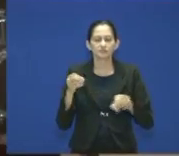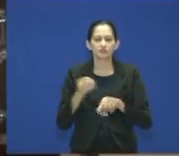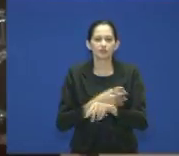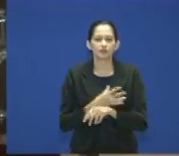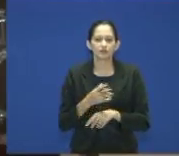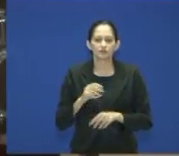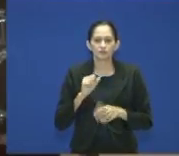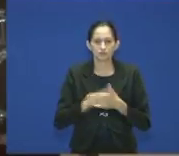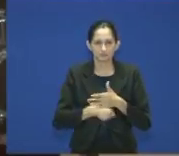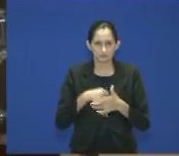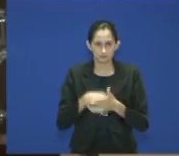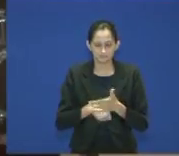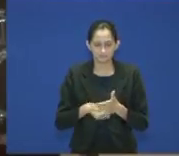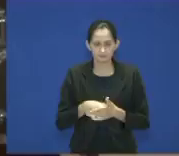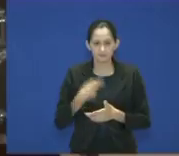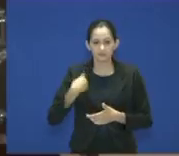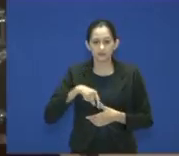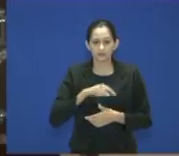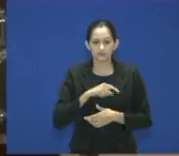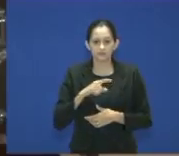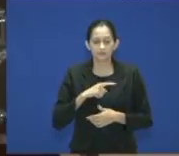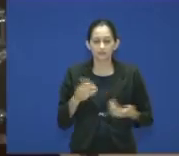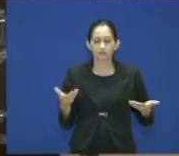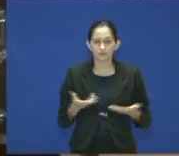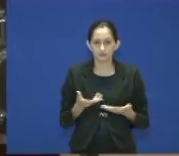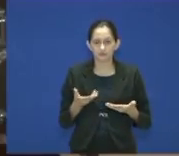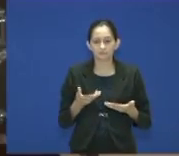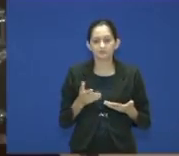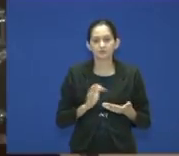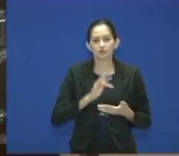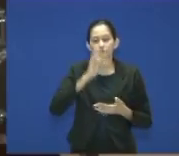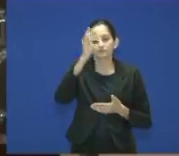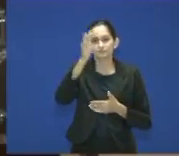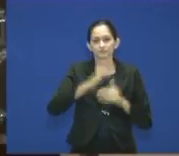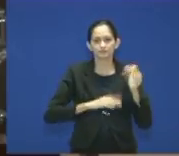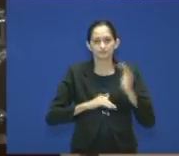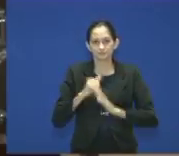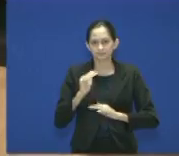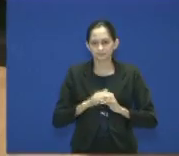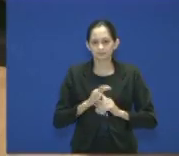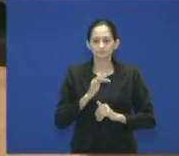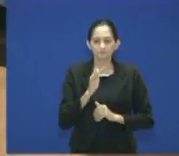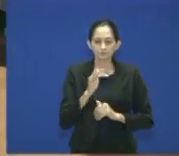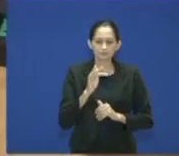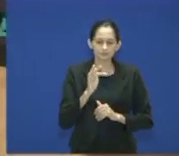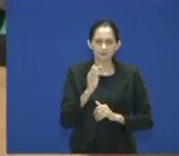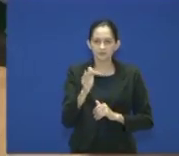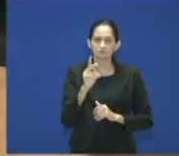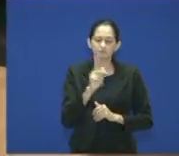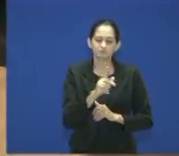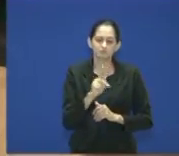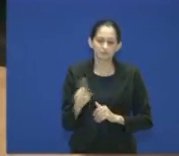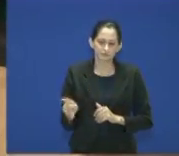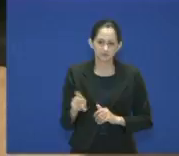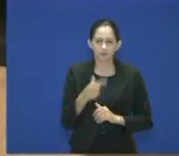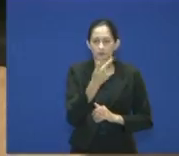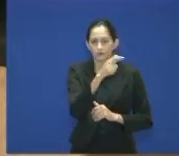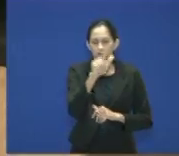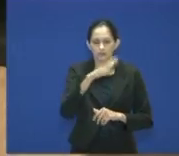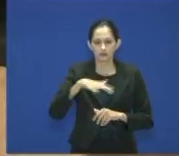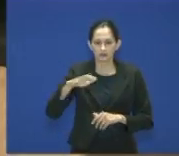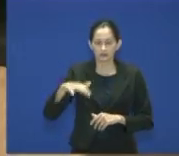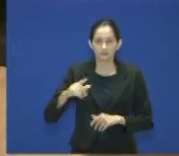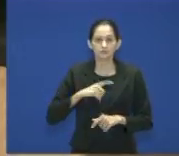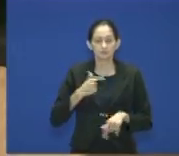lutas. Temos agora em nossas mãos, como futuros professores e profissionais de outras áreas, a